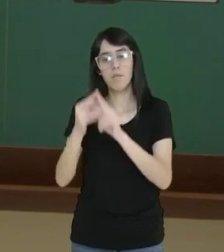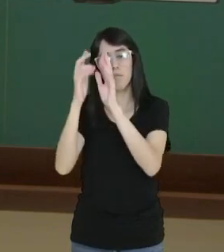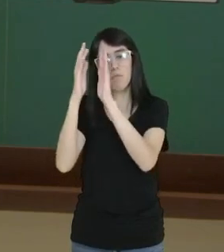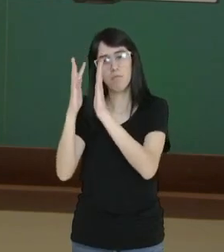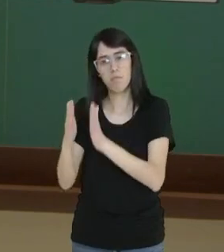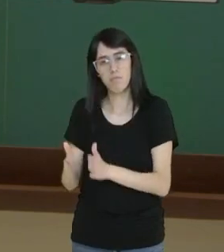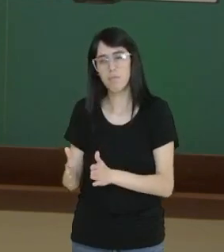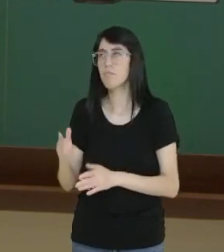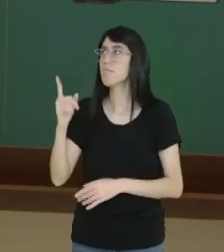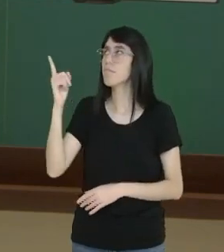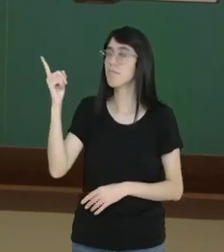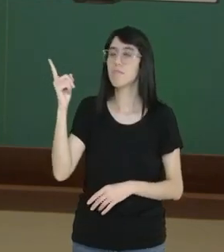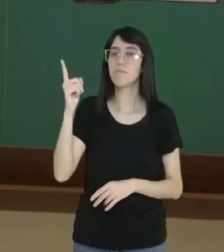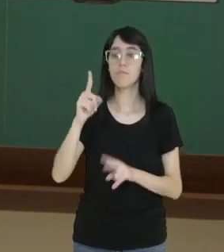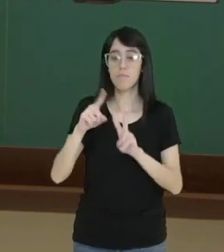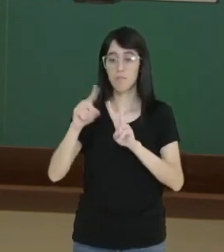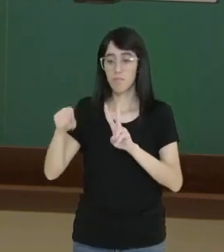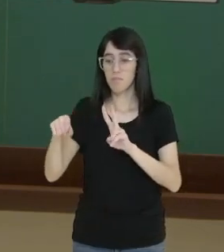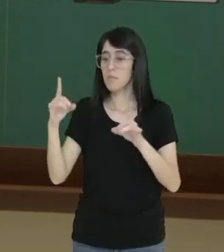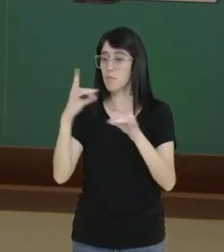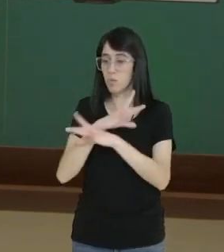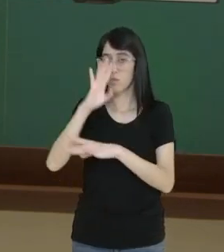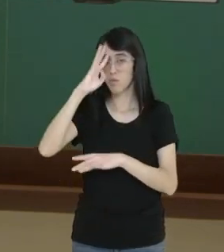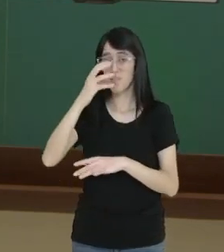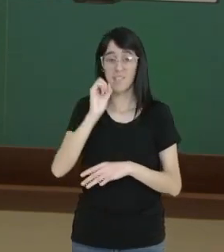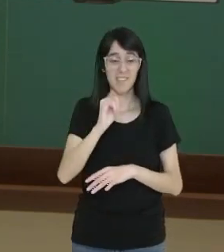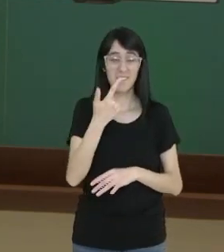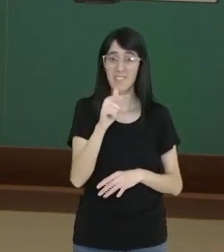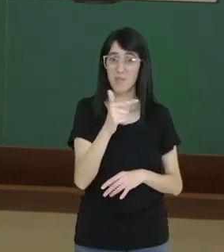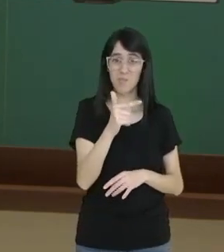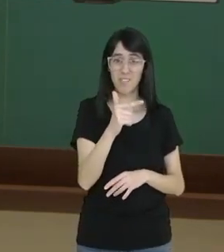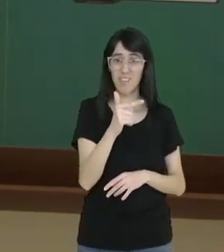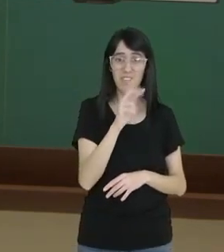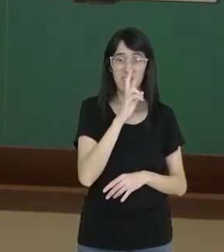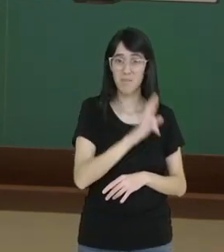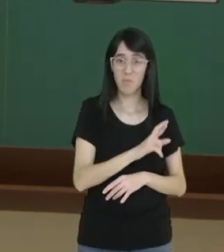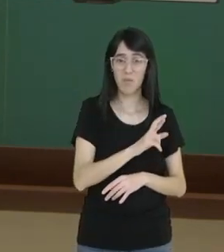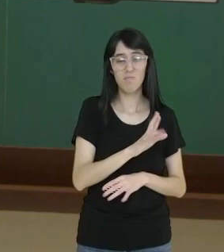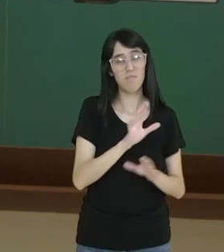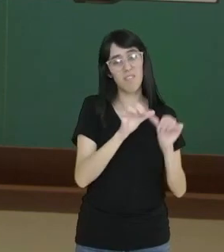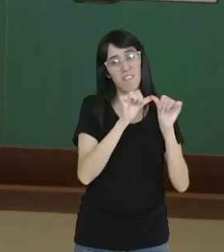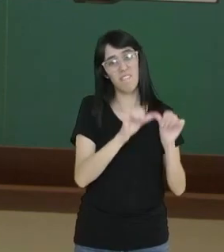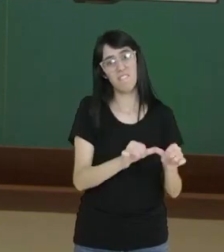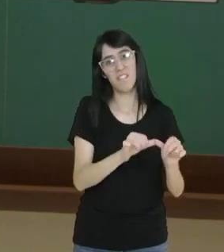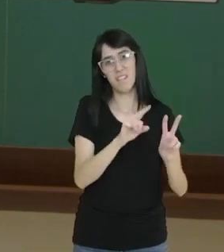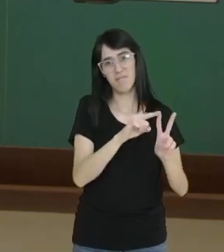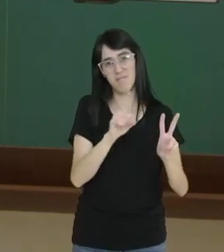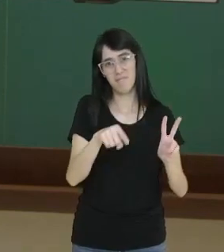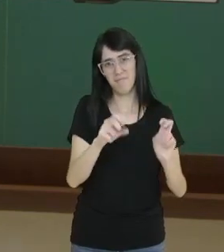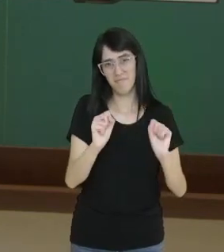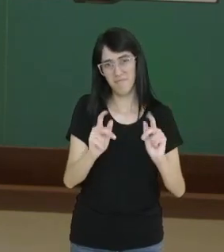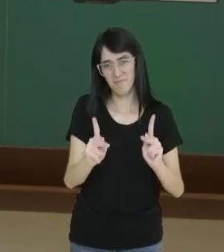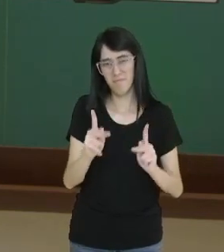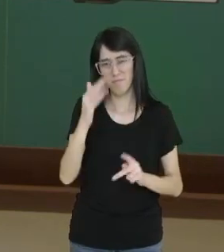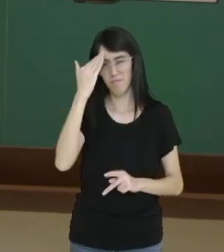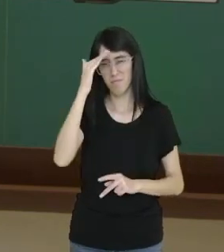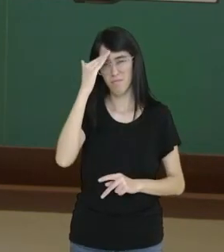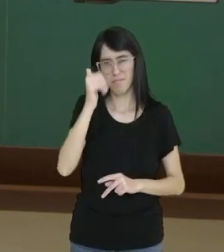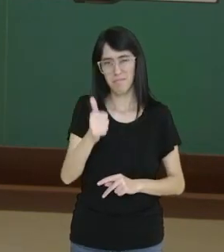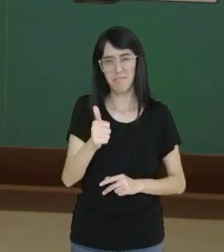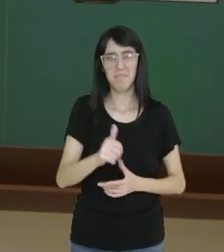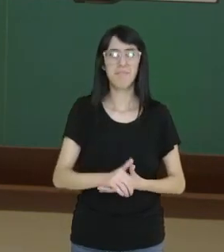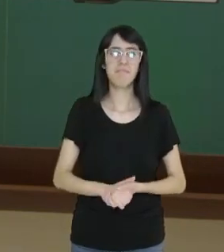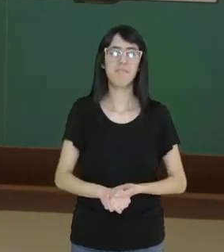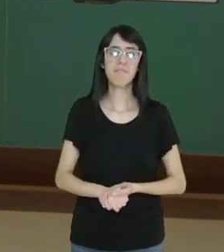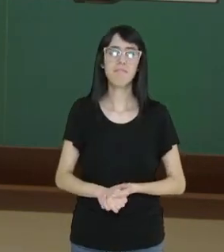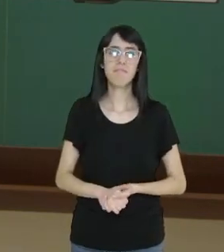quadrado saem para fora da raiz e o que não tem quadrado, coitadinho, fica lá preso dentro da raiz. Tá bom? Deu para lembrar? Que